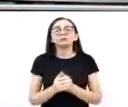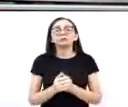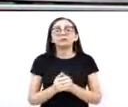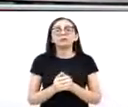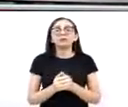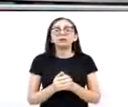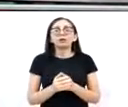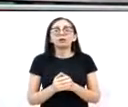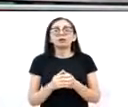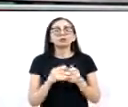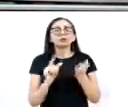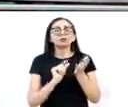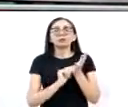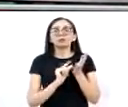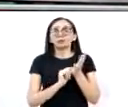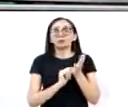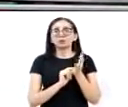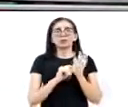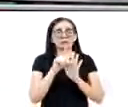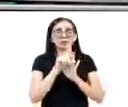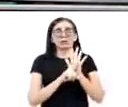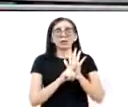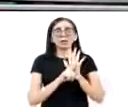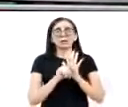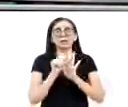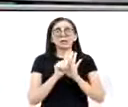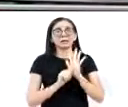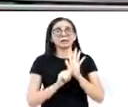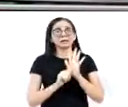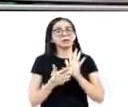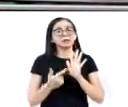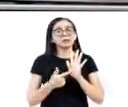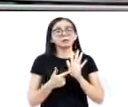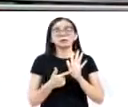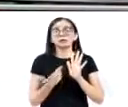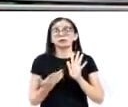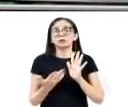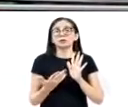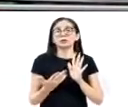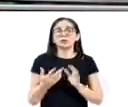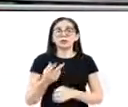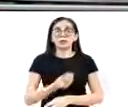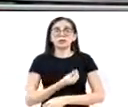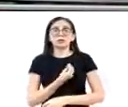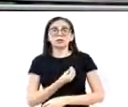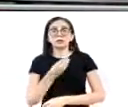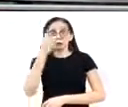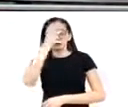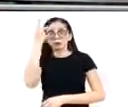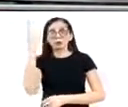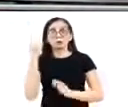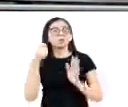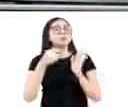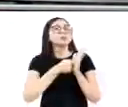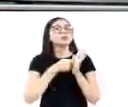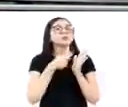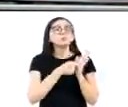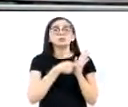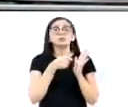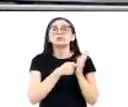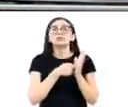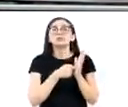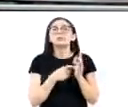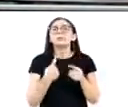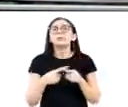verdade, esse seria um artigo moral, em relação à vida dessa pessoa. Então, se já é garantido